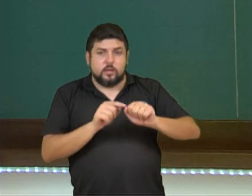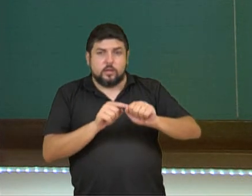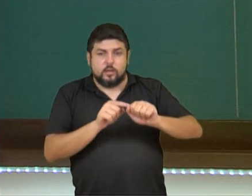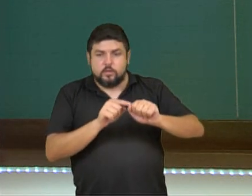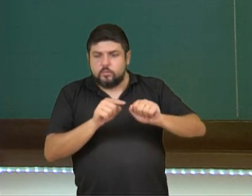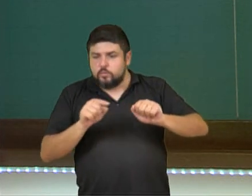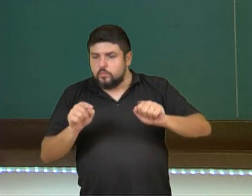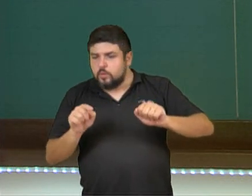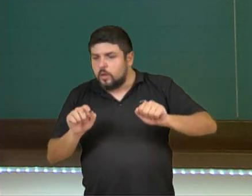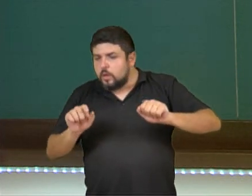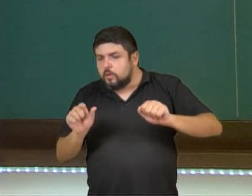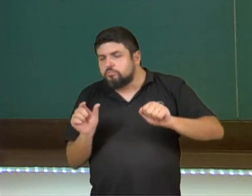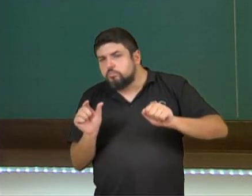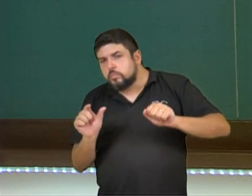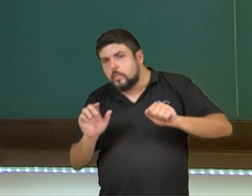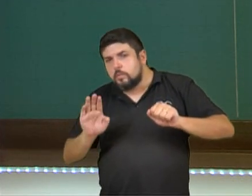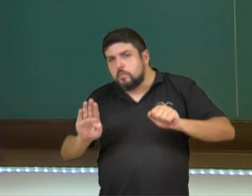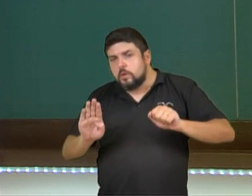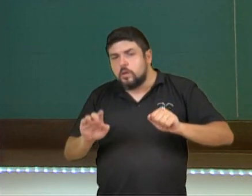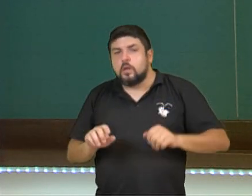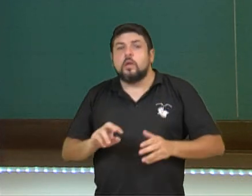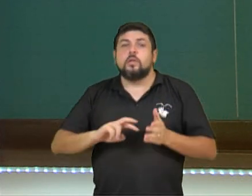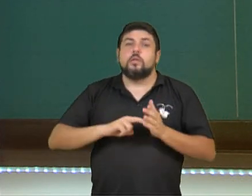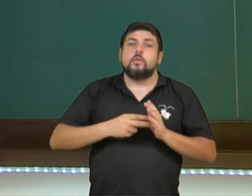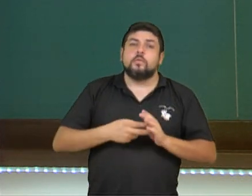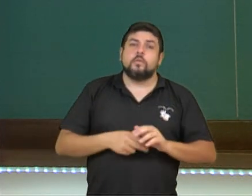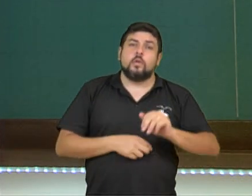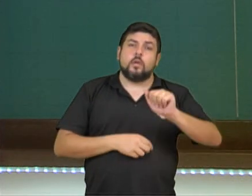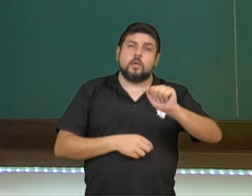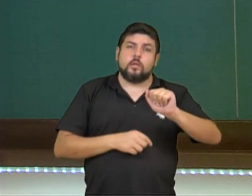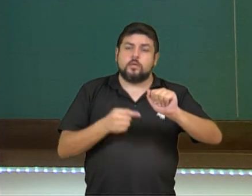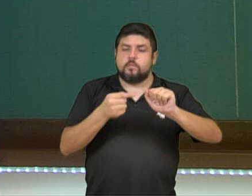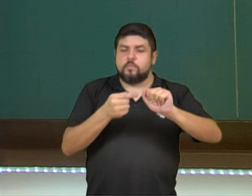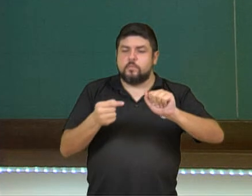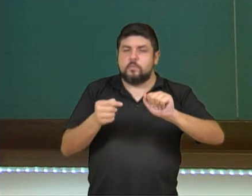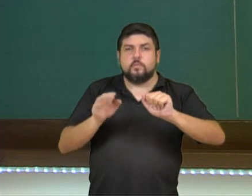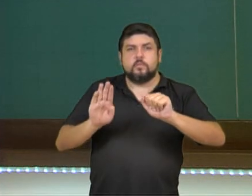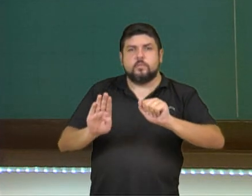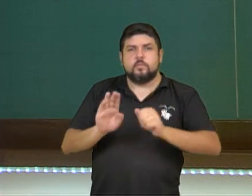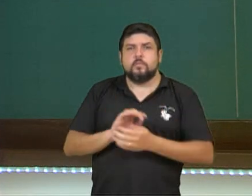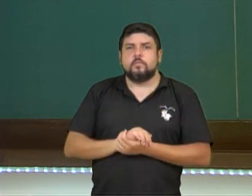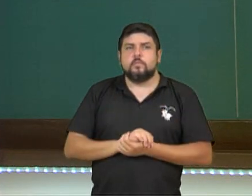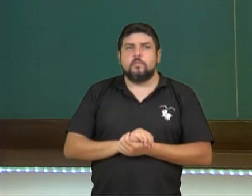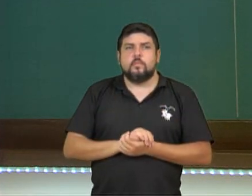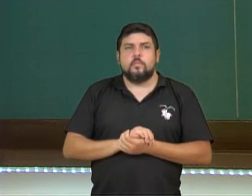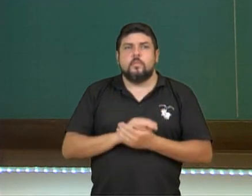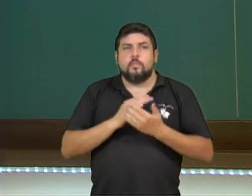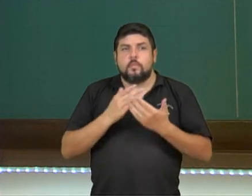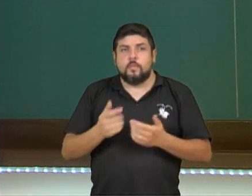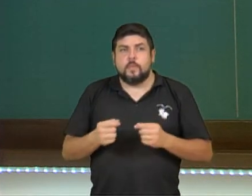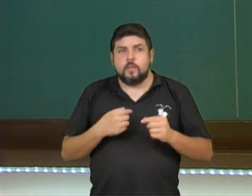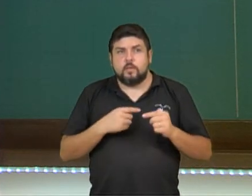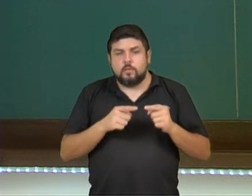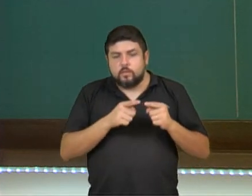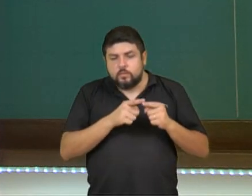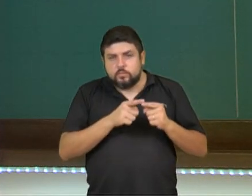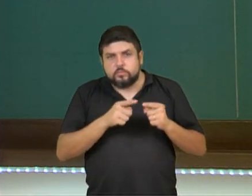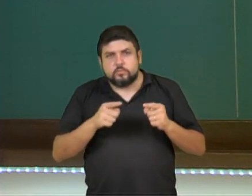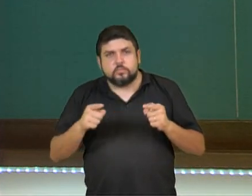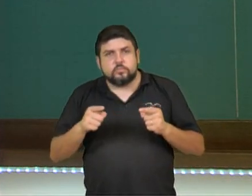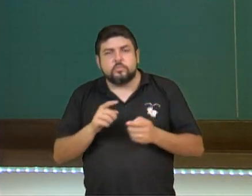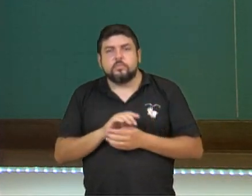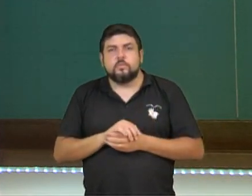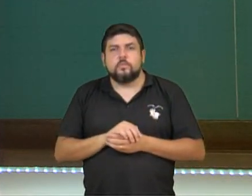aqui, gente, é A tirando B, A menos B. Então, A menos B é a medida desse comprimento e essa altura